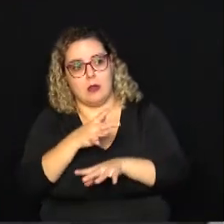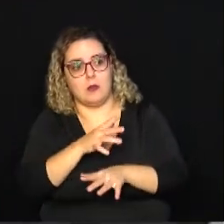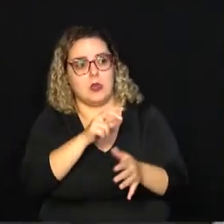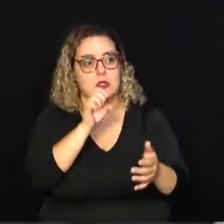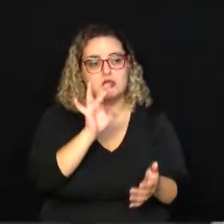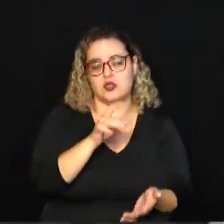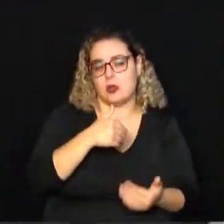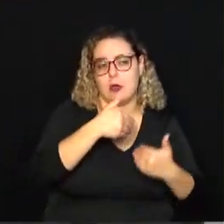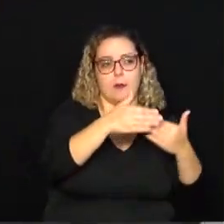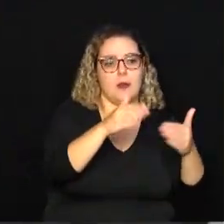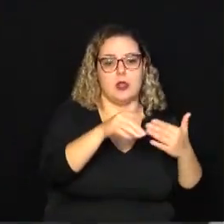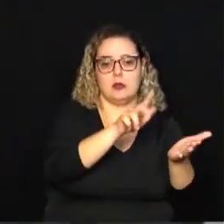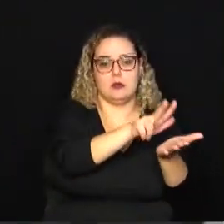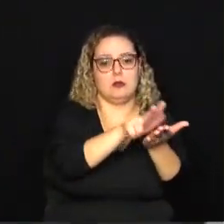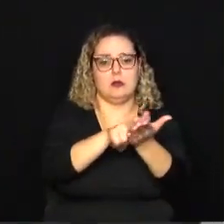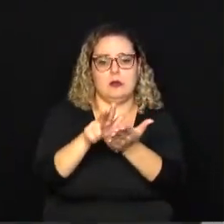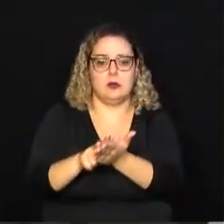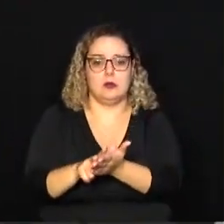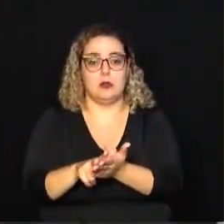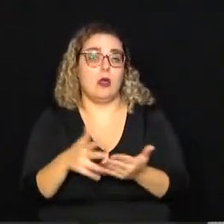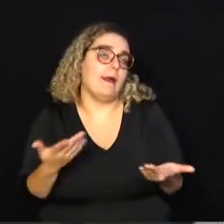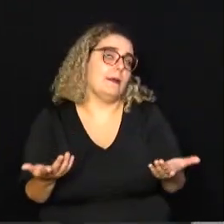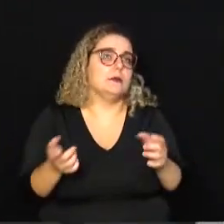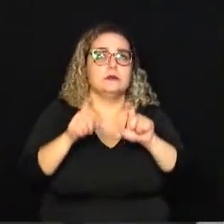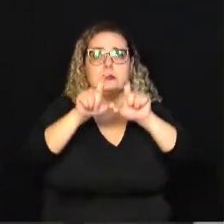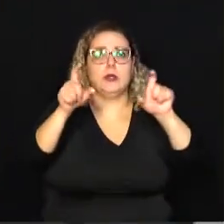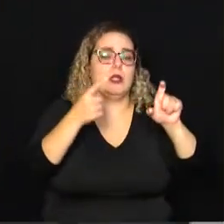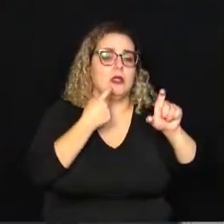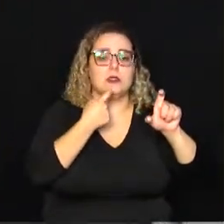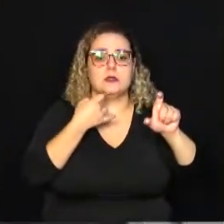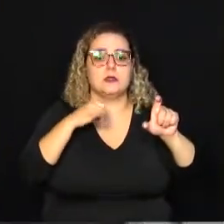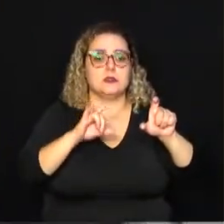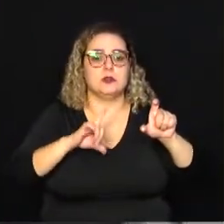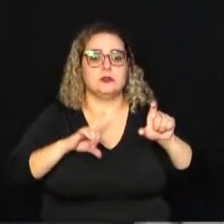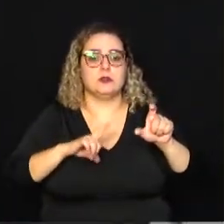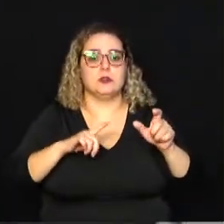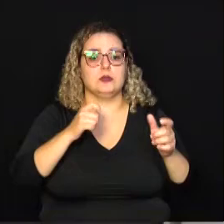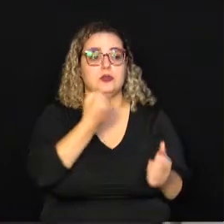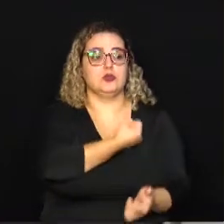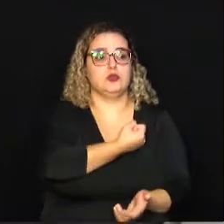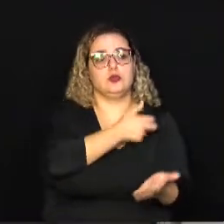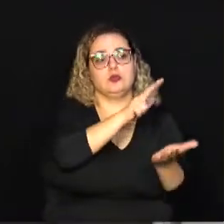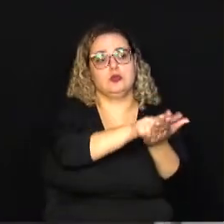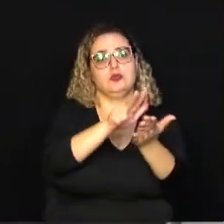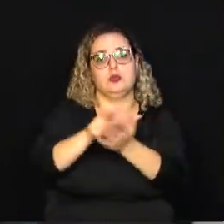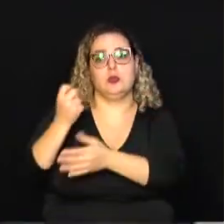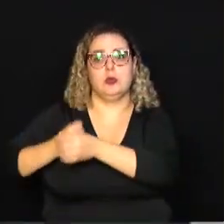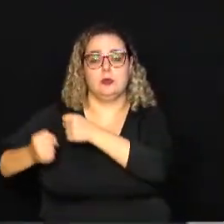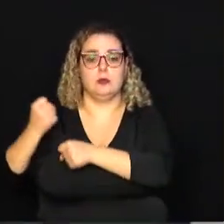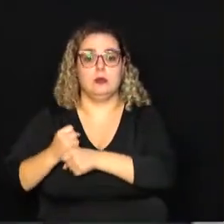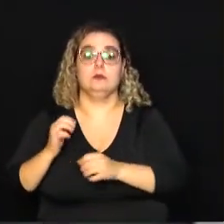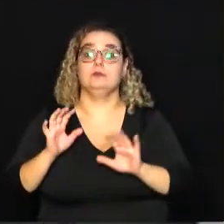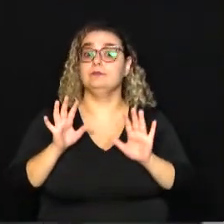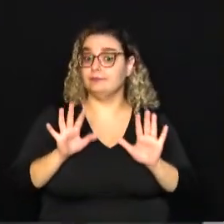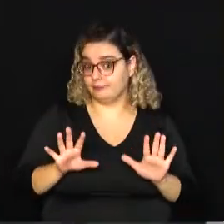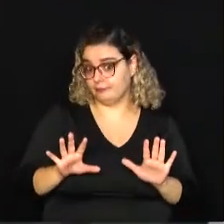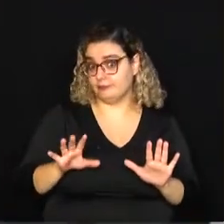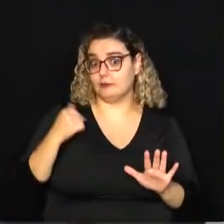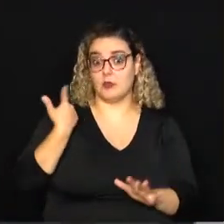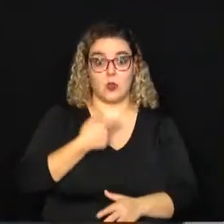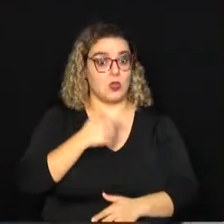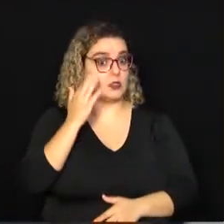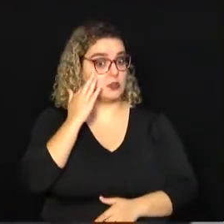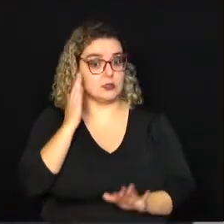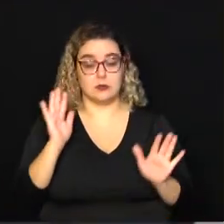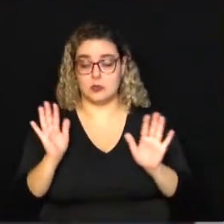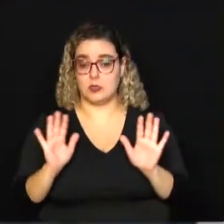assim, não era para estar na fase vermelha se a gente tivesse o mesmo número de leitos que a gente teve ano passado. Assim, a gente entende que não, né? Como